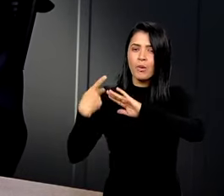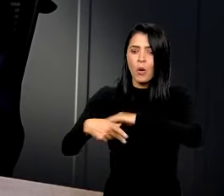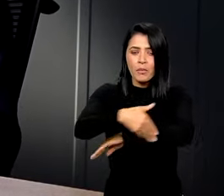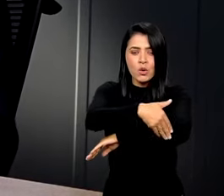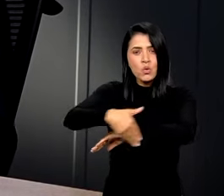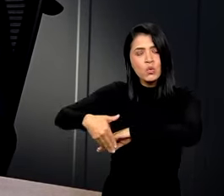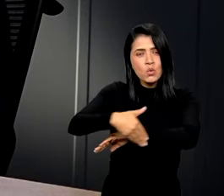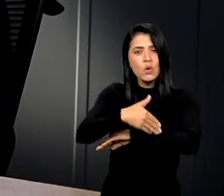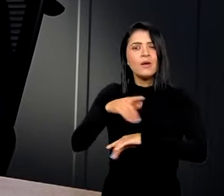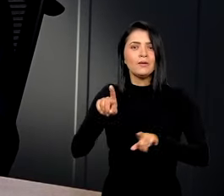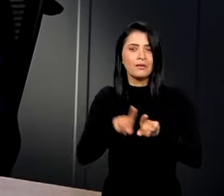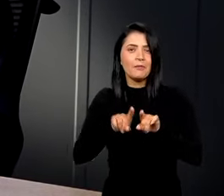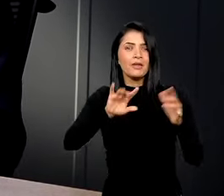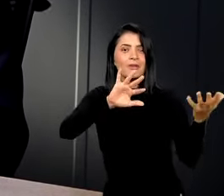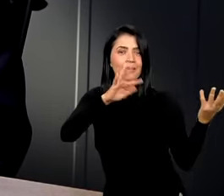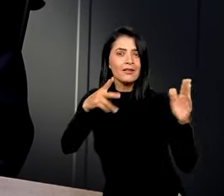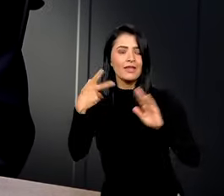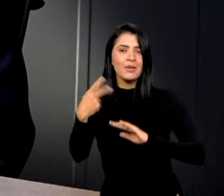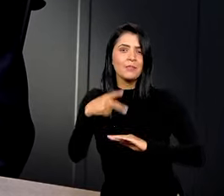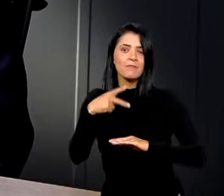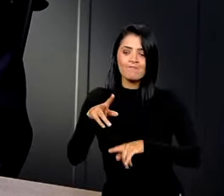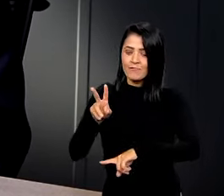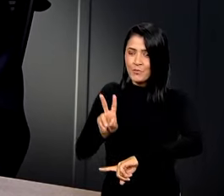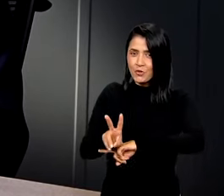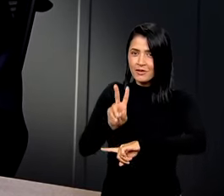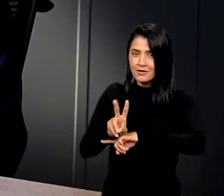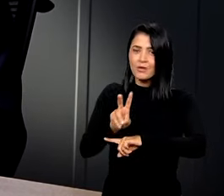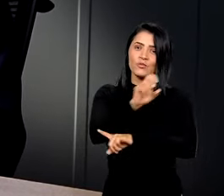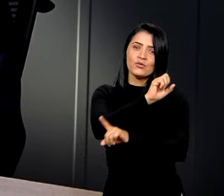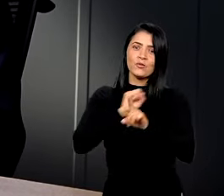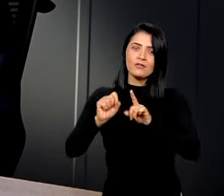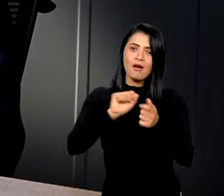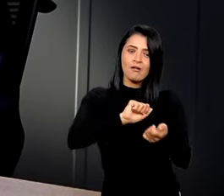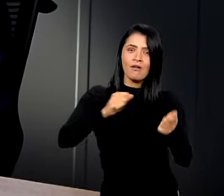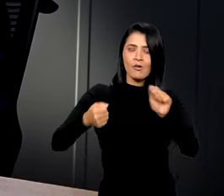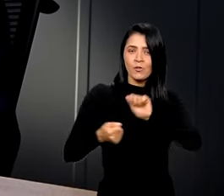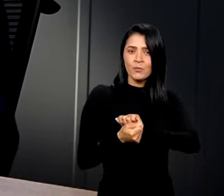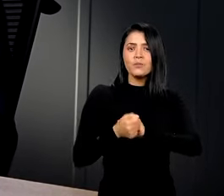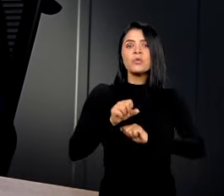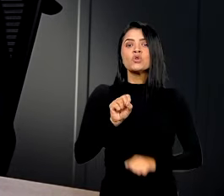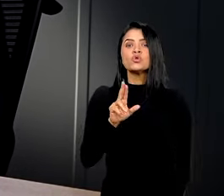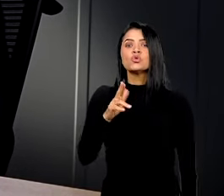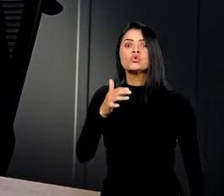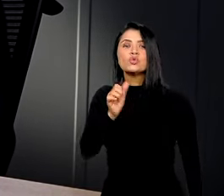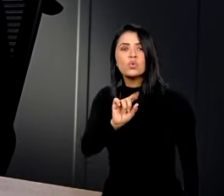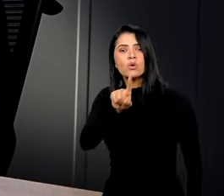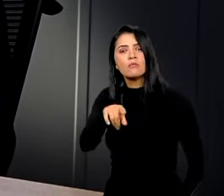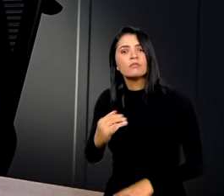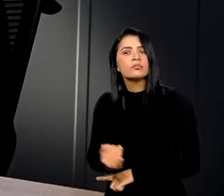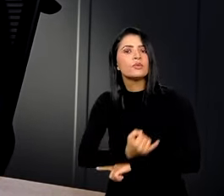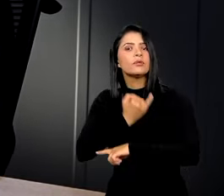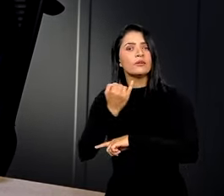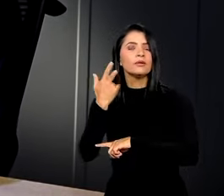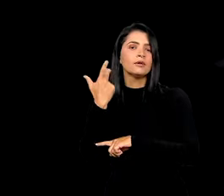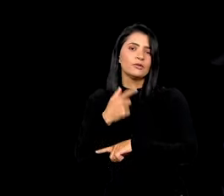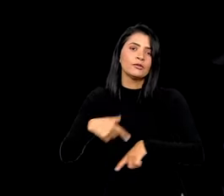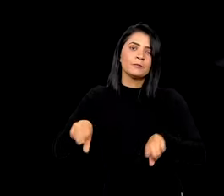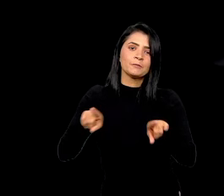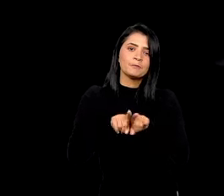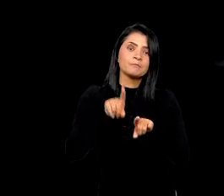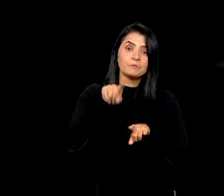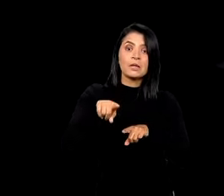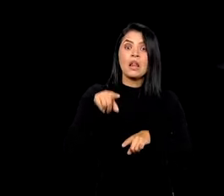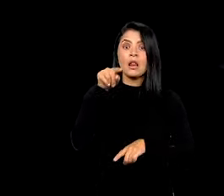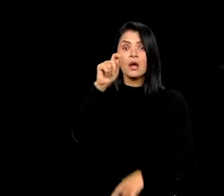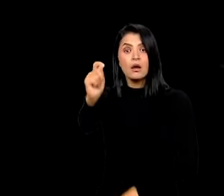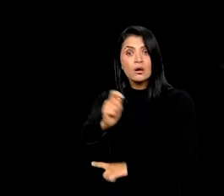questão climática na linha da proteção social adaptativa. O SUAS foi fundamental, está sendo fundamental no Rio Grande do